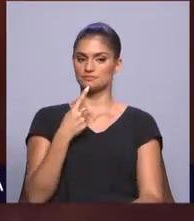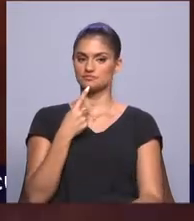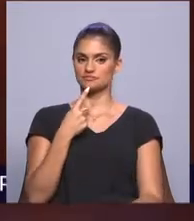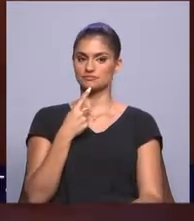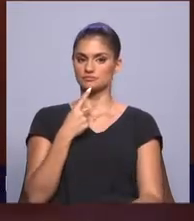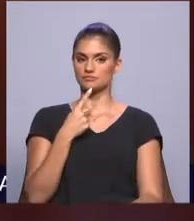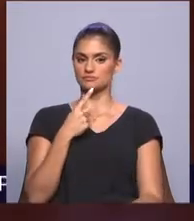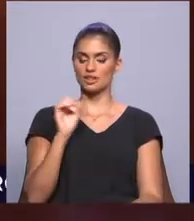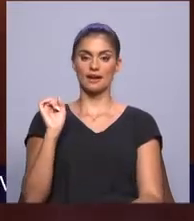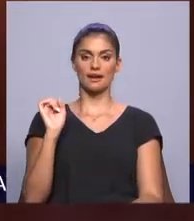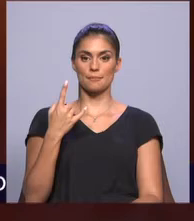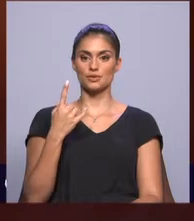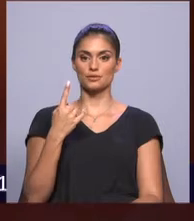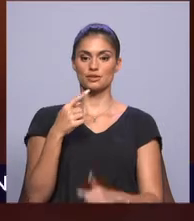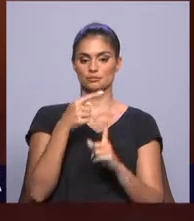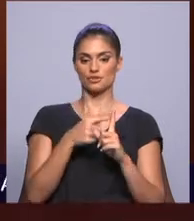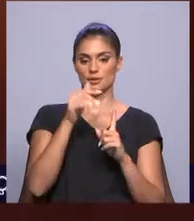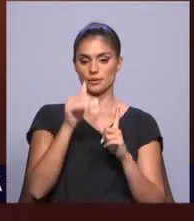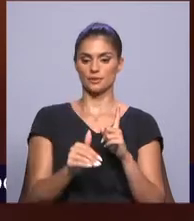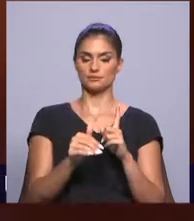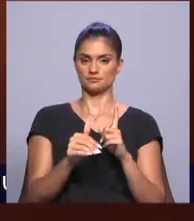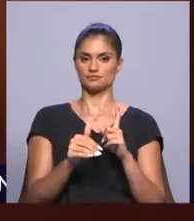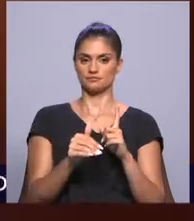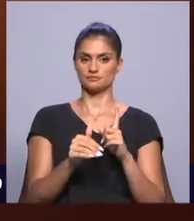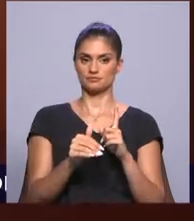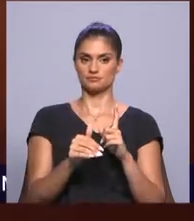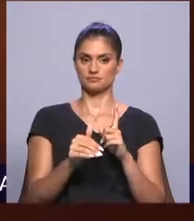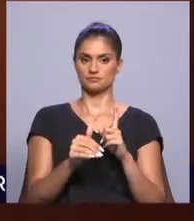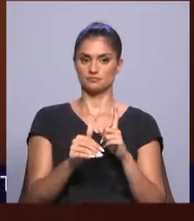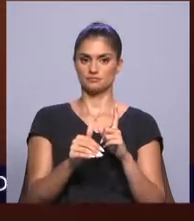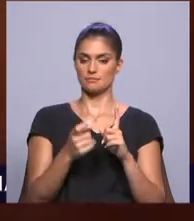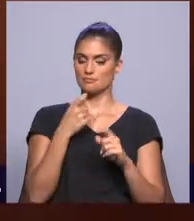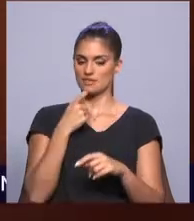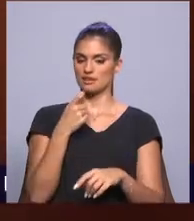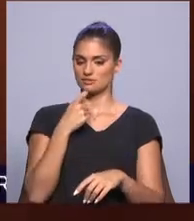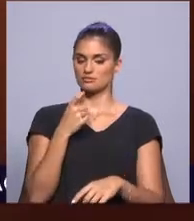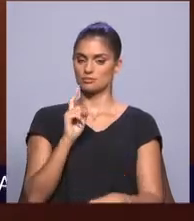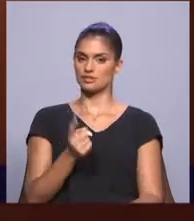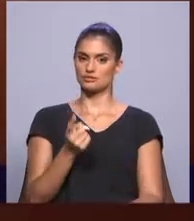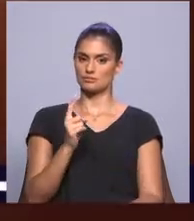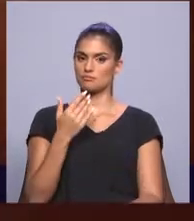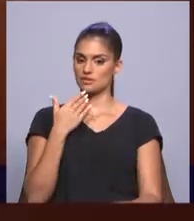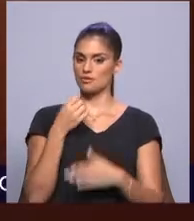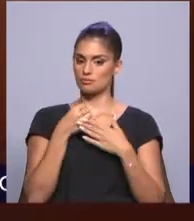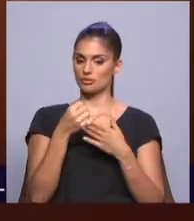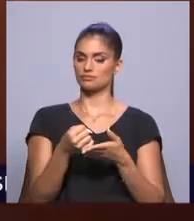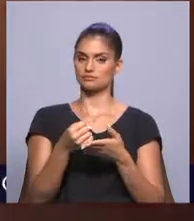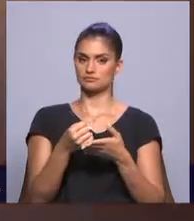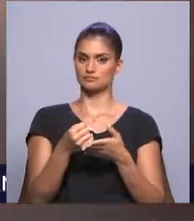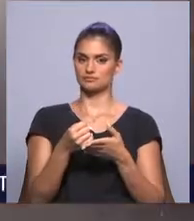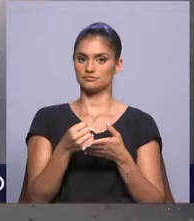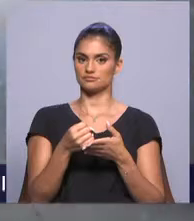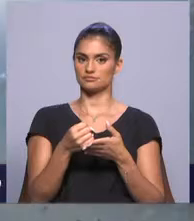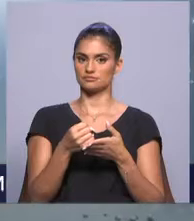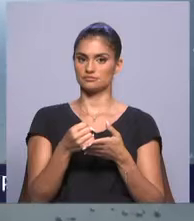quão depressa arrefeceram estes pedaços rochosos. Para isso, pediram ajuda, digamos assim, a